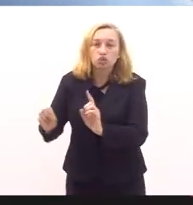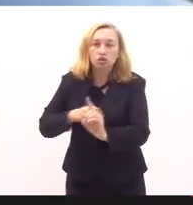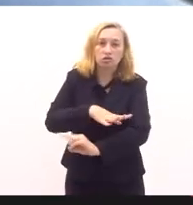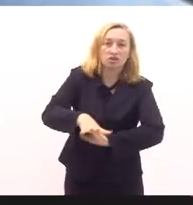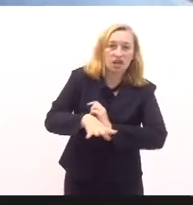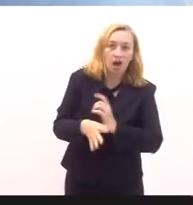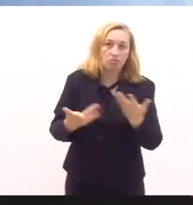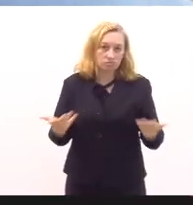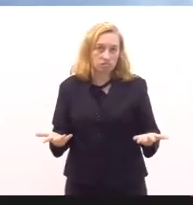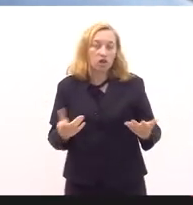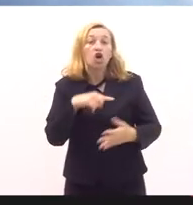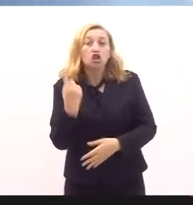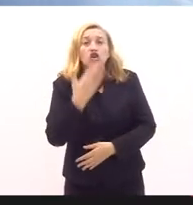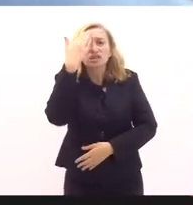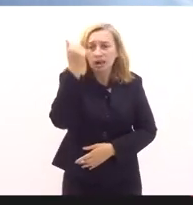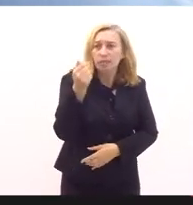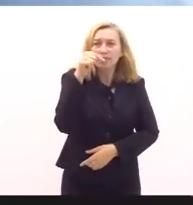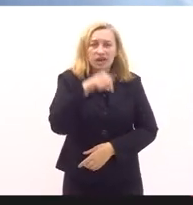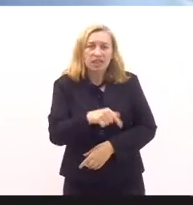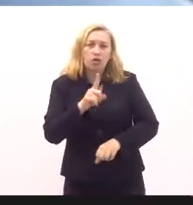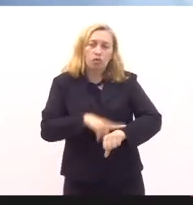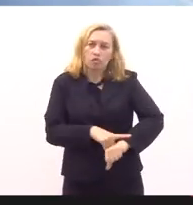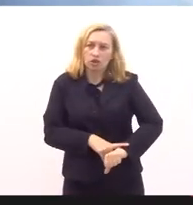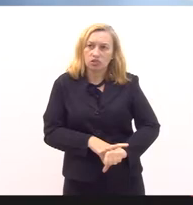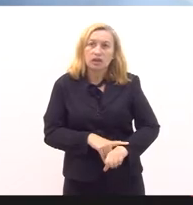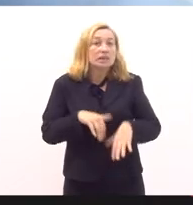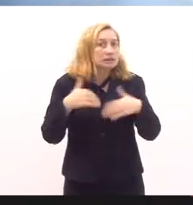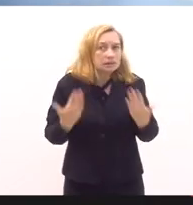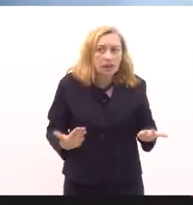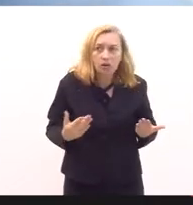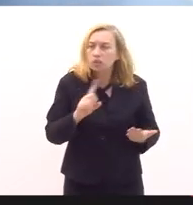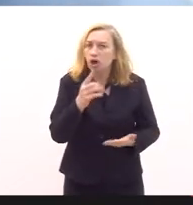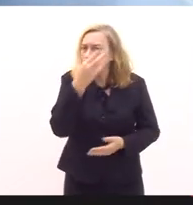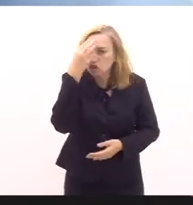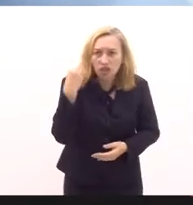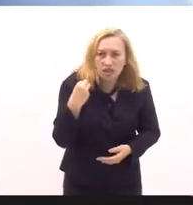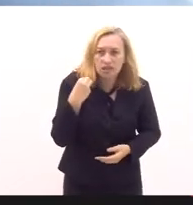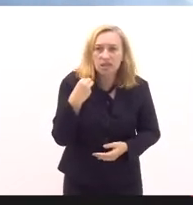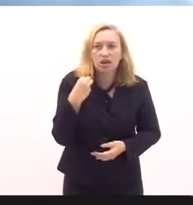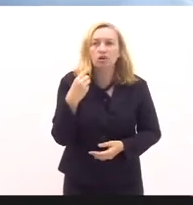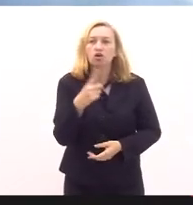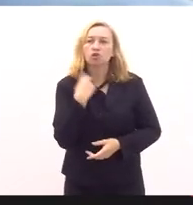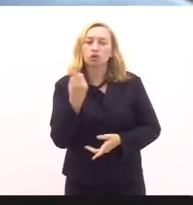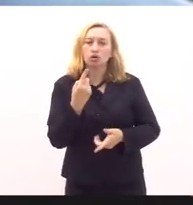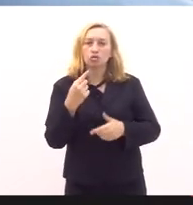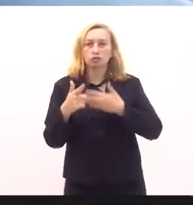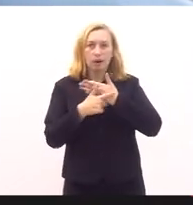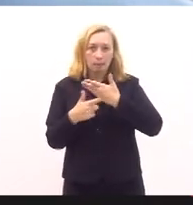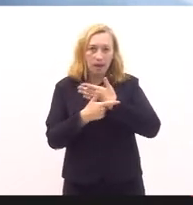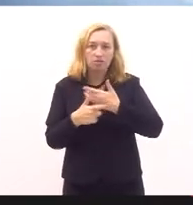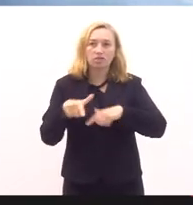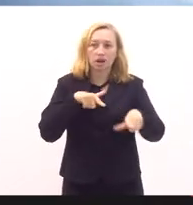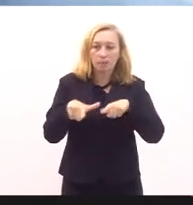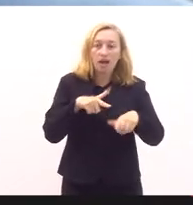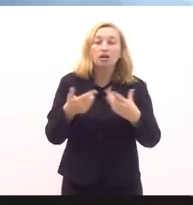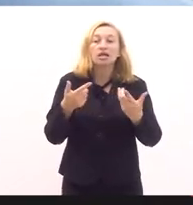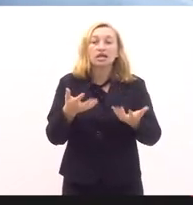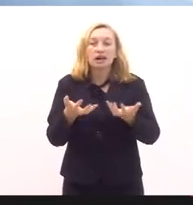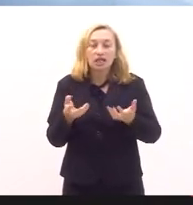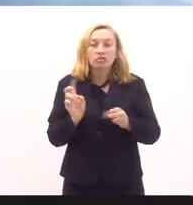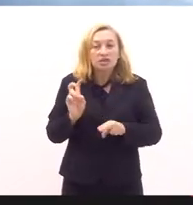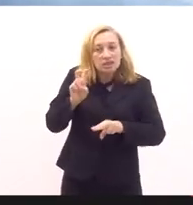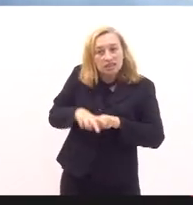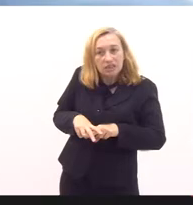social. Nós sabemos que aqui é o momento. Então, nós não esquecemos das nossas obrigações. Nós queremos sentar